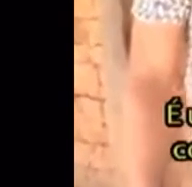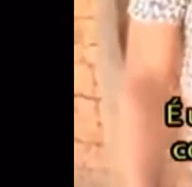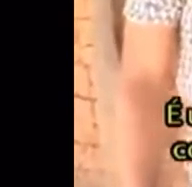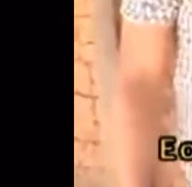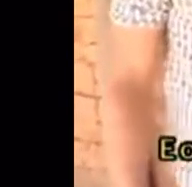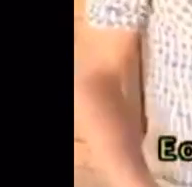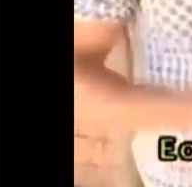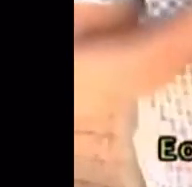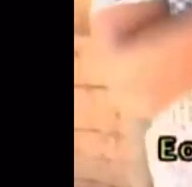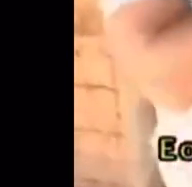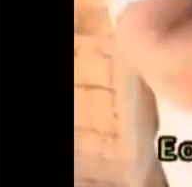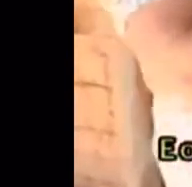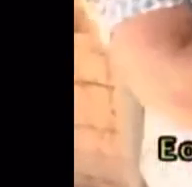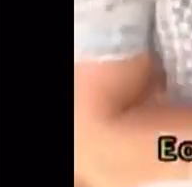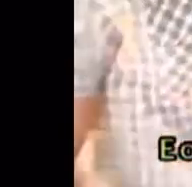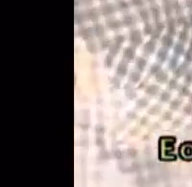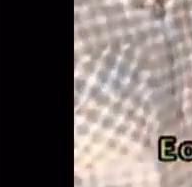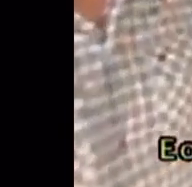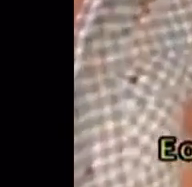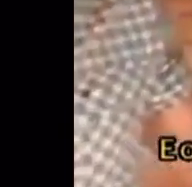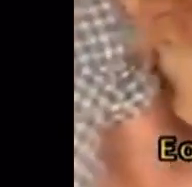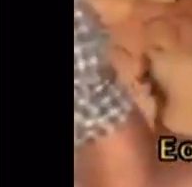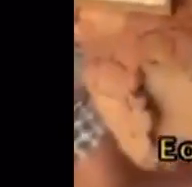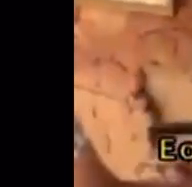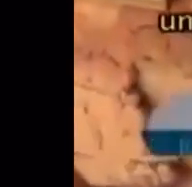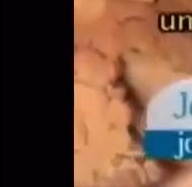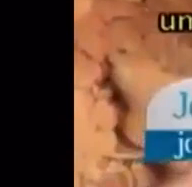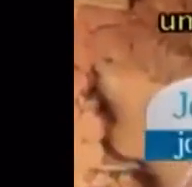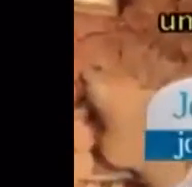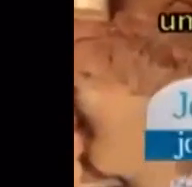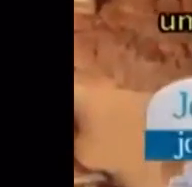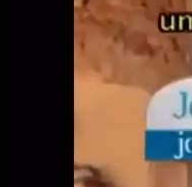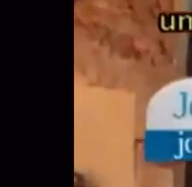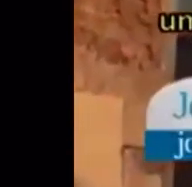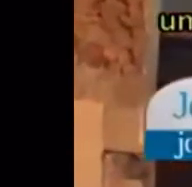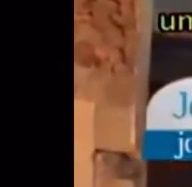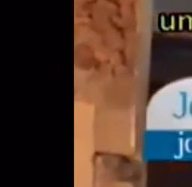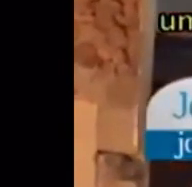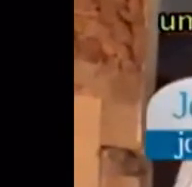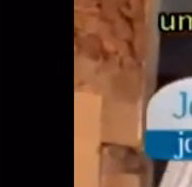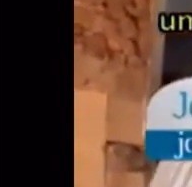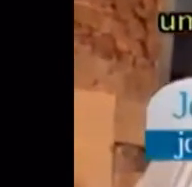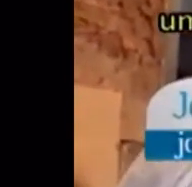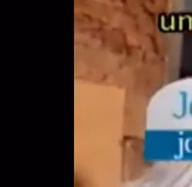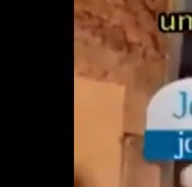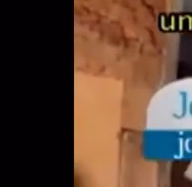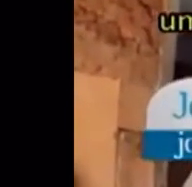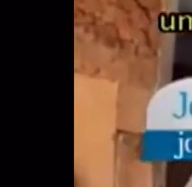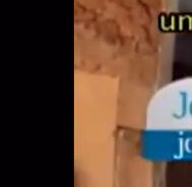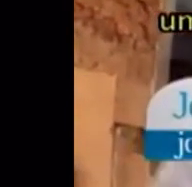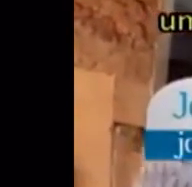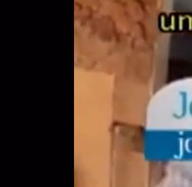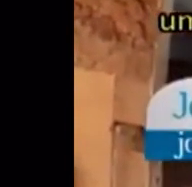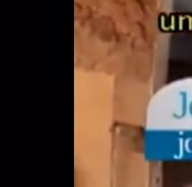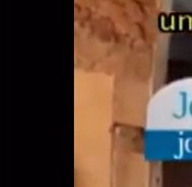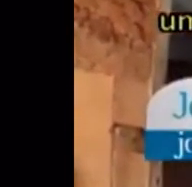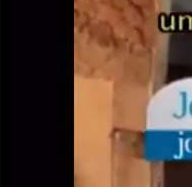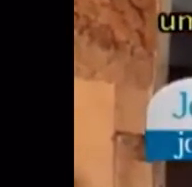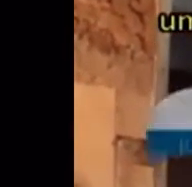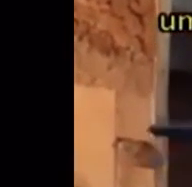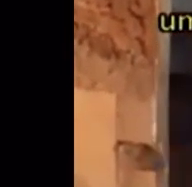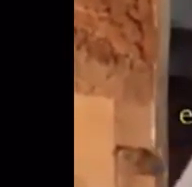sua cultura. E o São João de Campina Grande, ele envolve uma série de eventos, de equipamentos, e entre